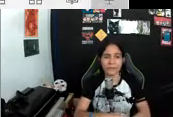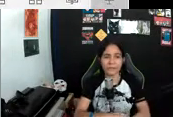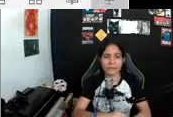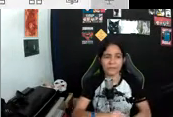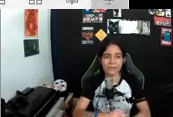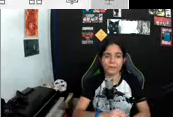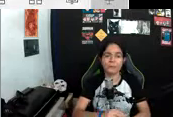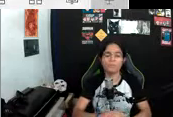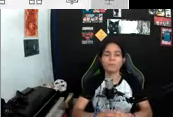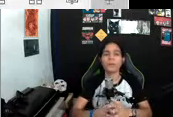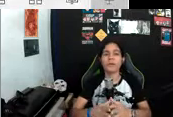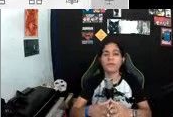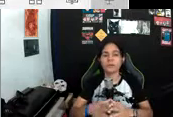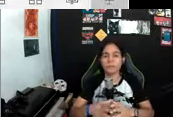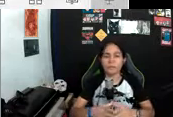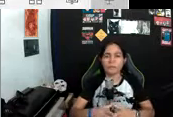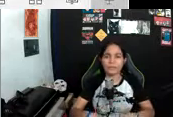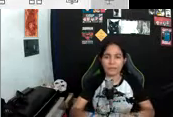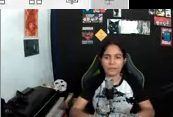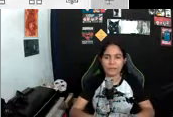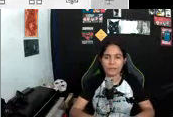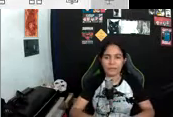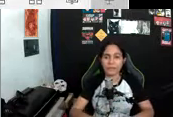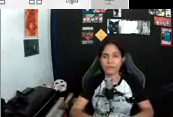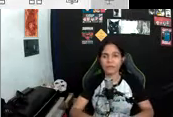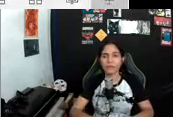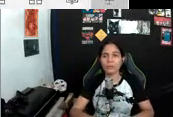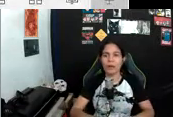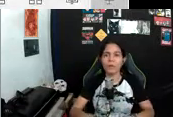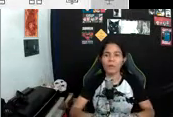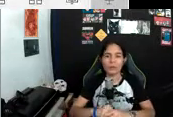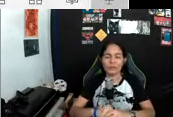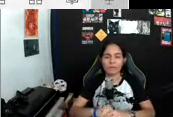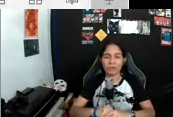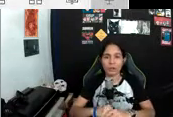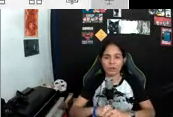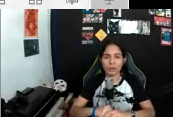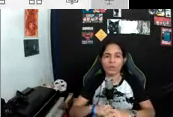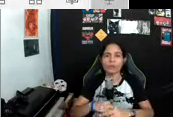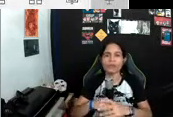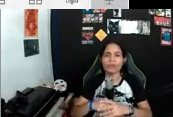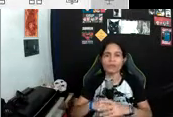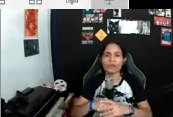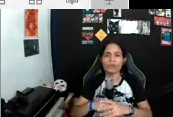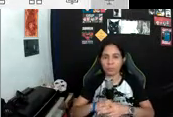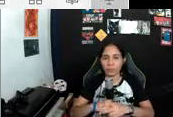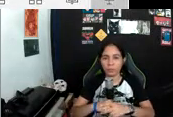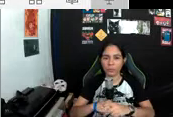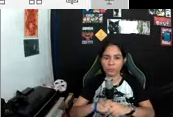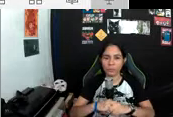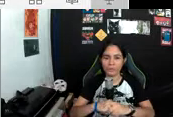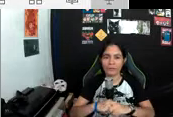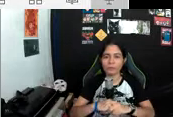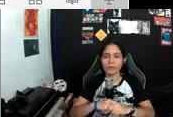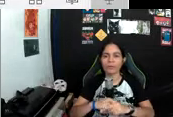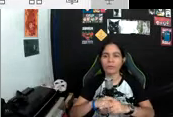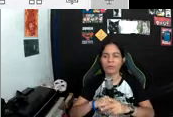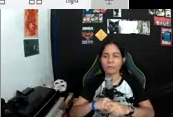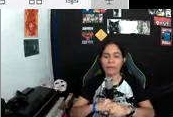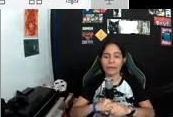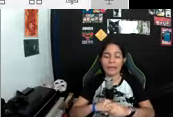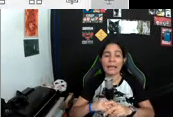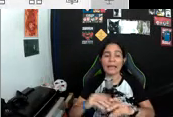No artigo 61, suspender suas atividades individual ou coletivamente quanto à instituição pública ou privada